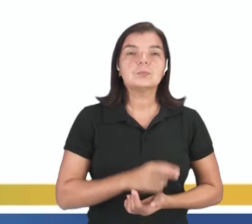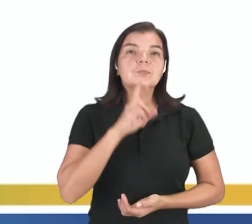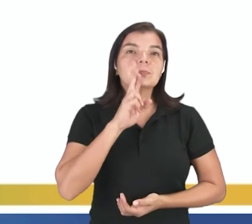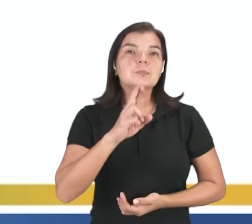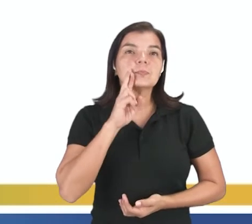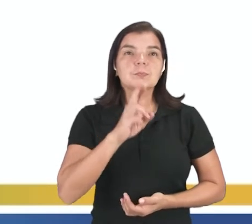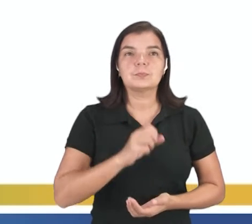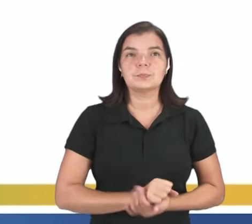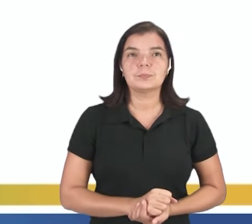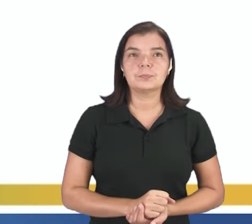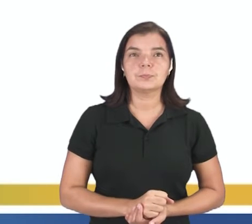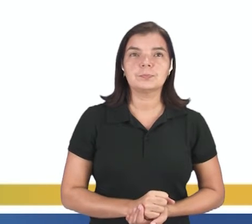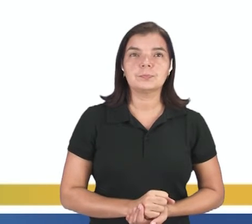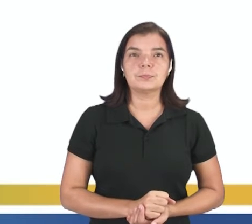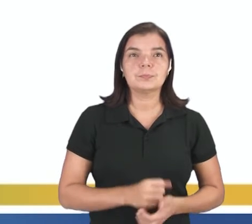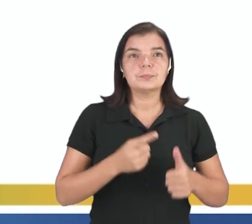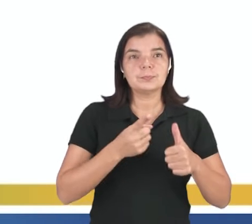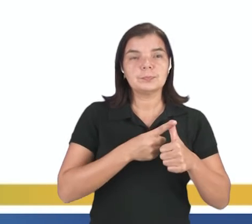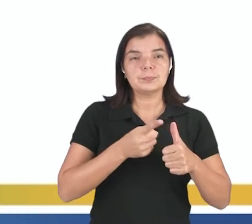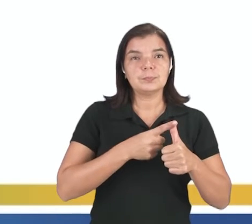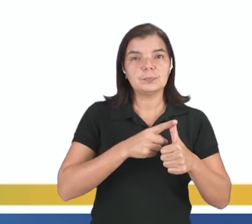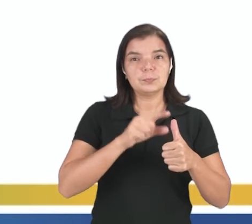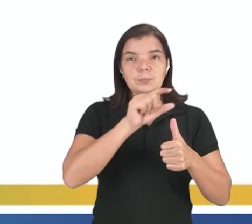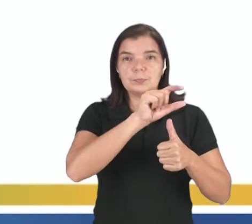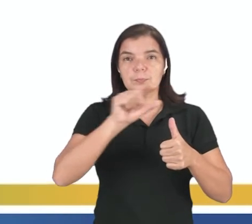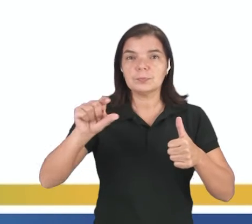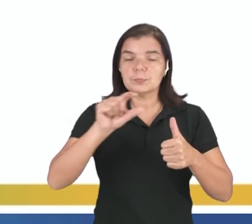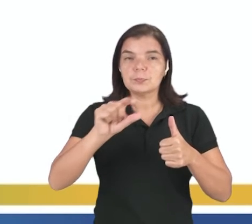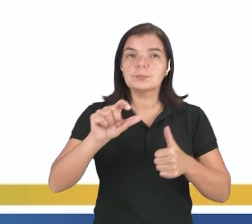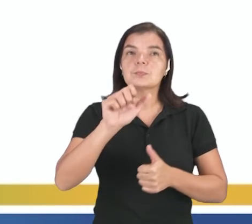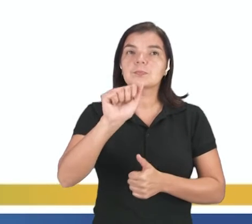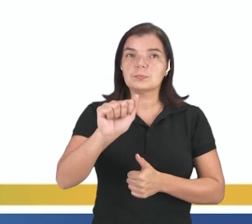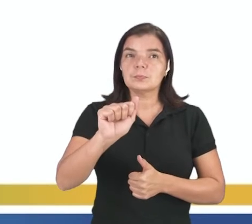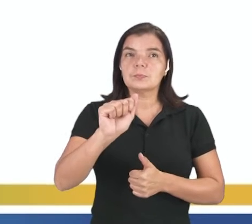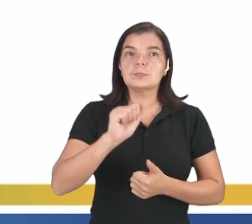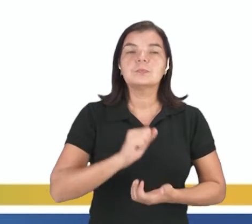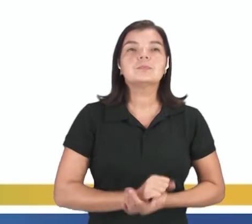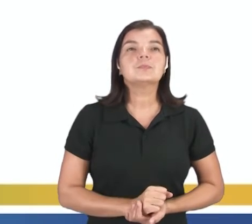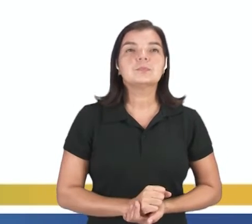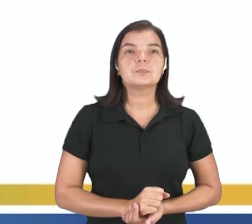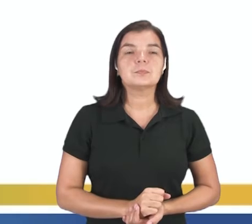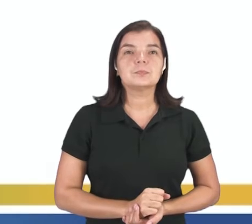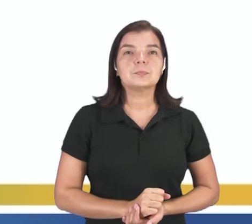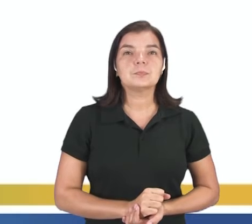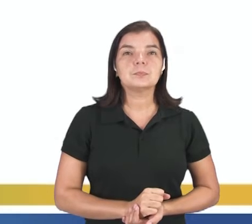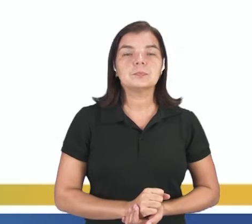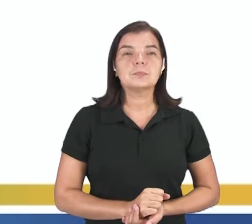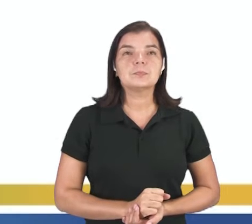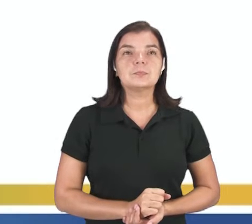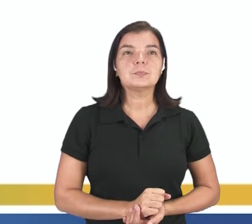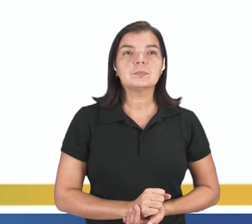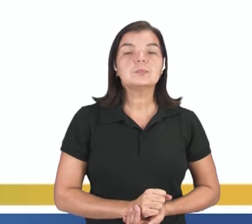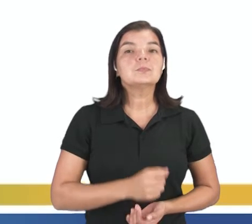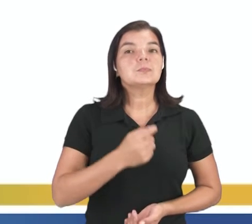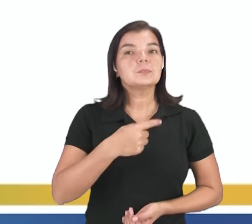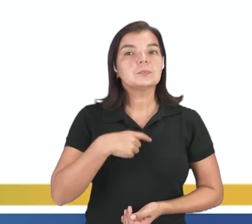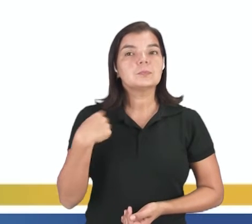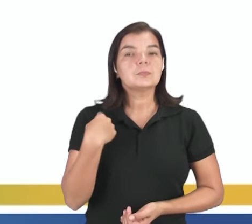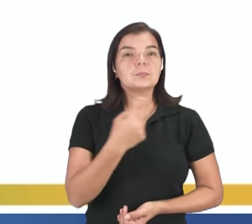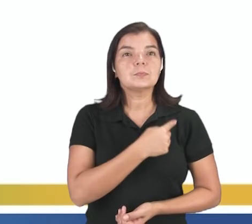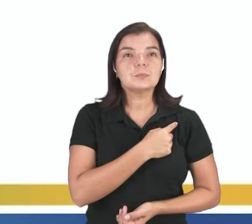resolução? O primeiro elementozinho de A, né, da primeira linha, nós